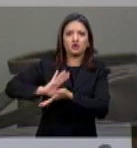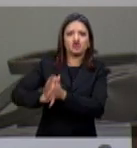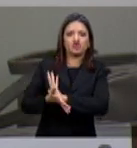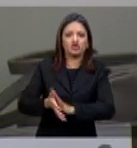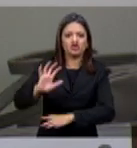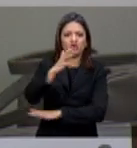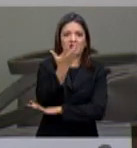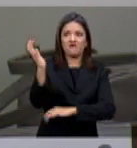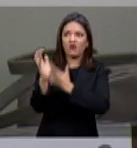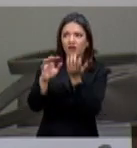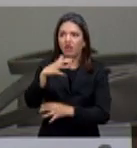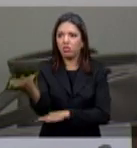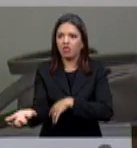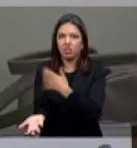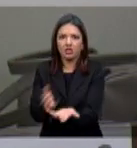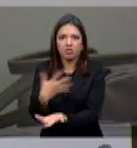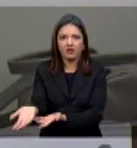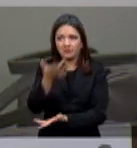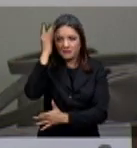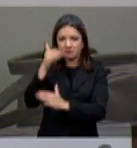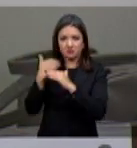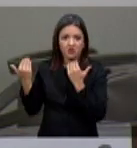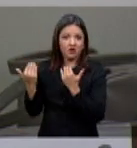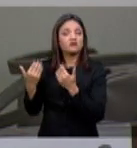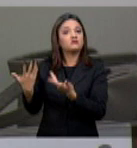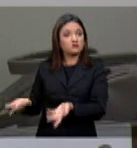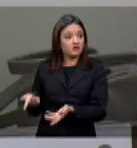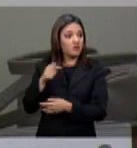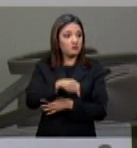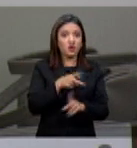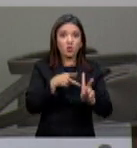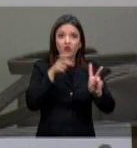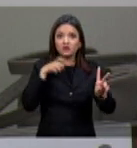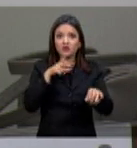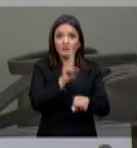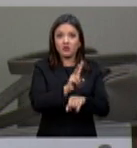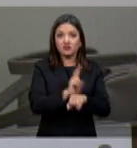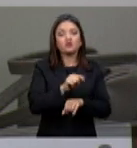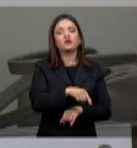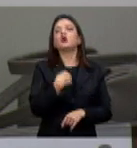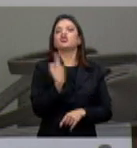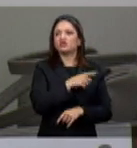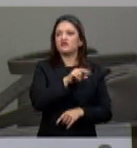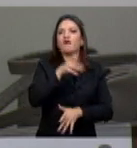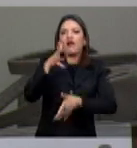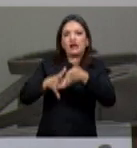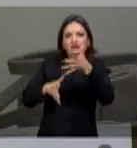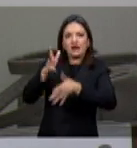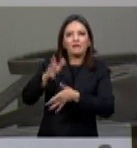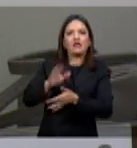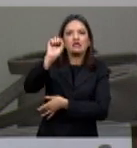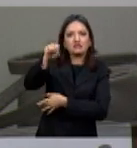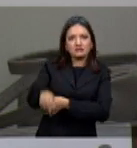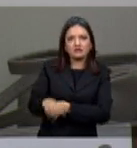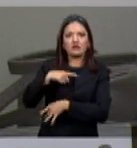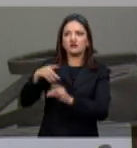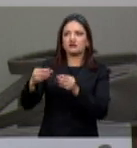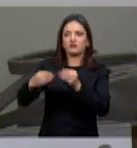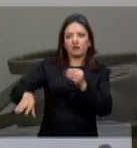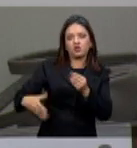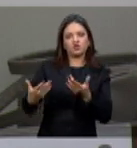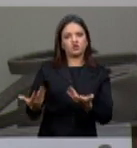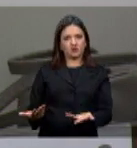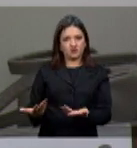que derrama sangue por onde passa, nós, povos indígenas, vamos continuar sendo, sim, atrapalho a esse modelo de desenvolvimento